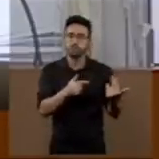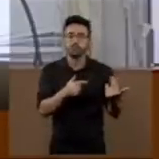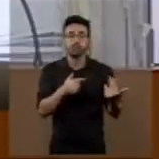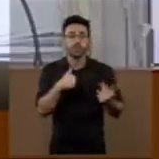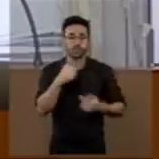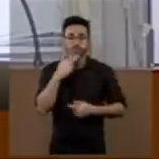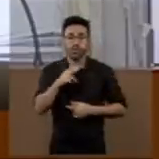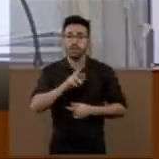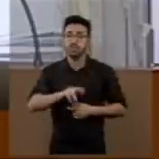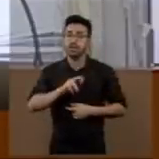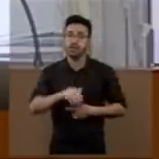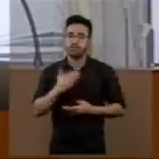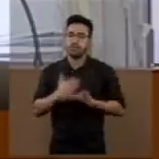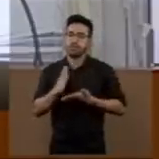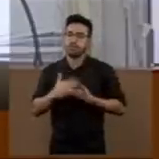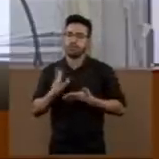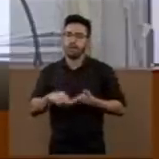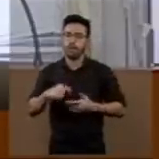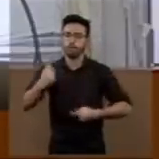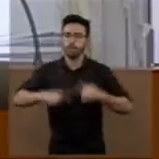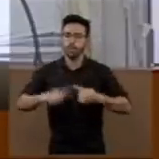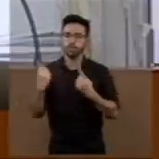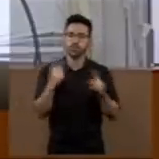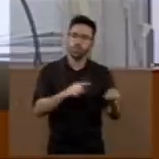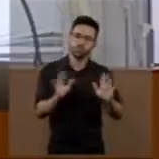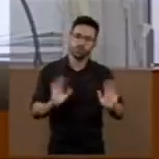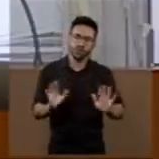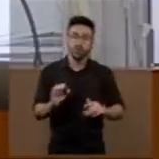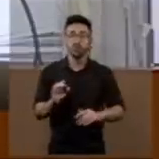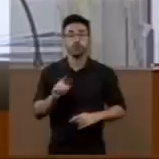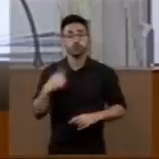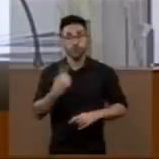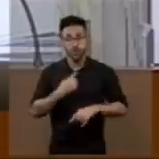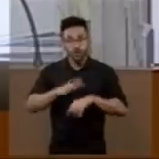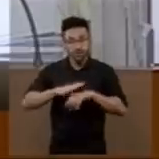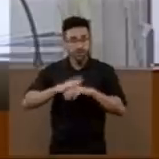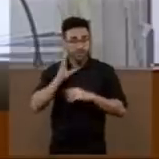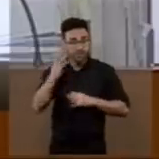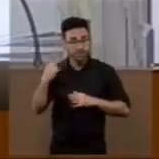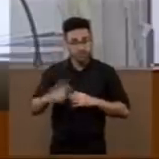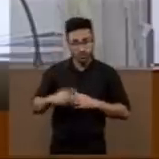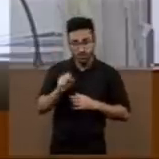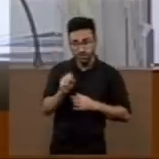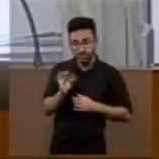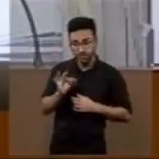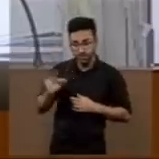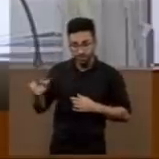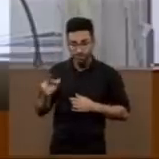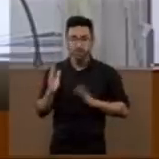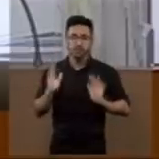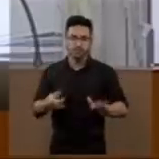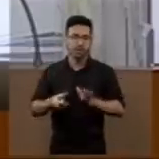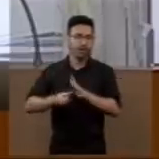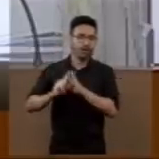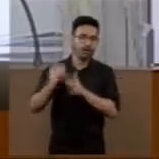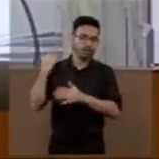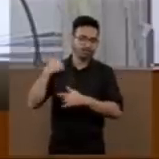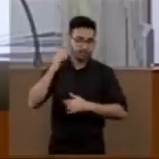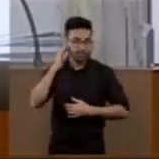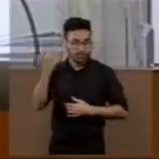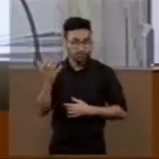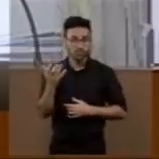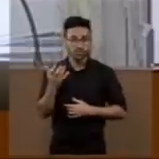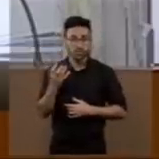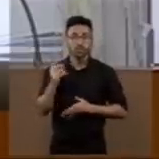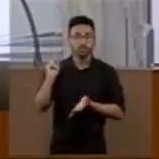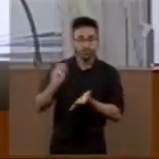se trata de sanção política e a jurisprudência deste Supremo Tribunal vai no fluxo das súmulas mencionadas, que se cuida realmente